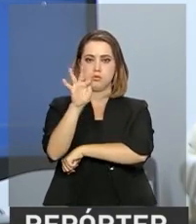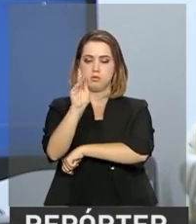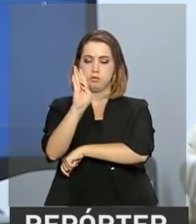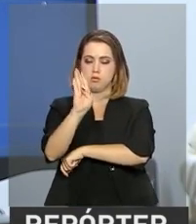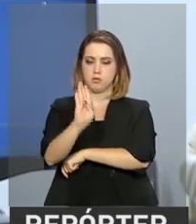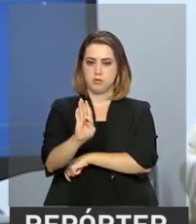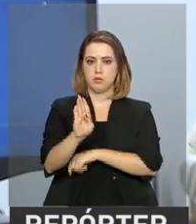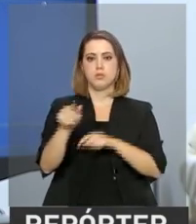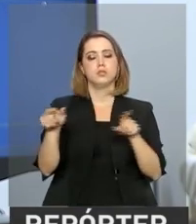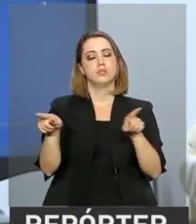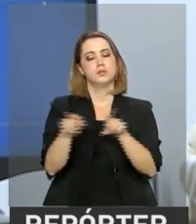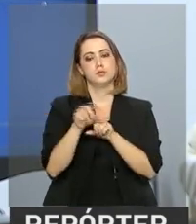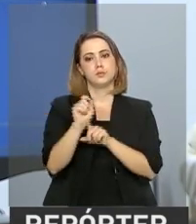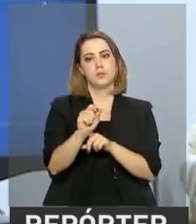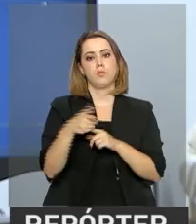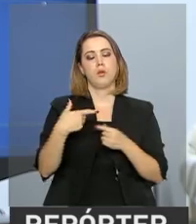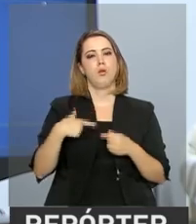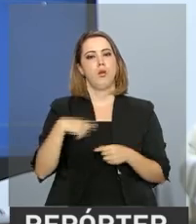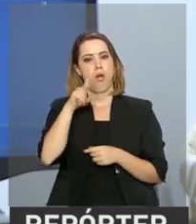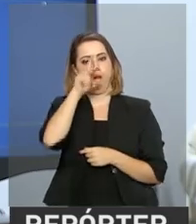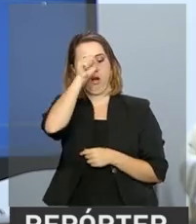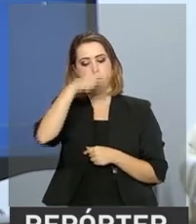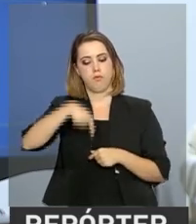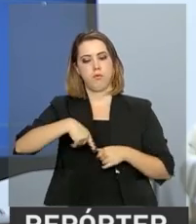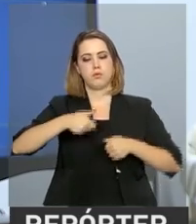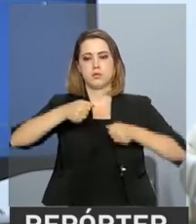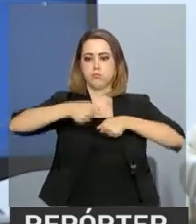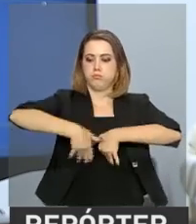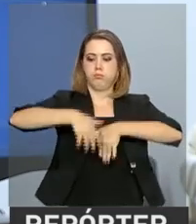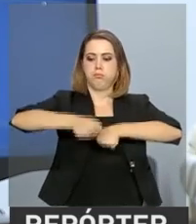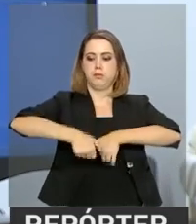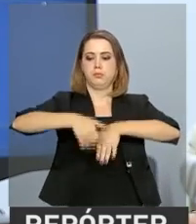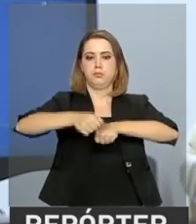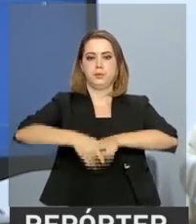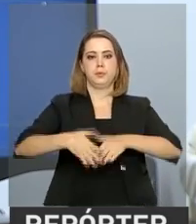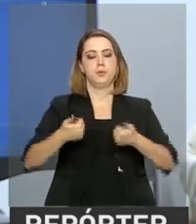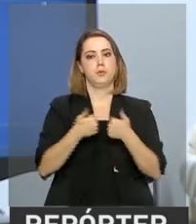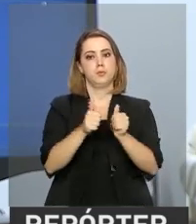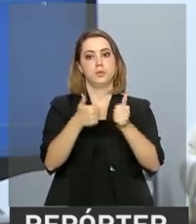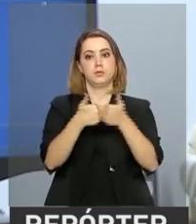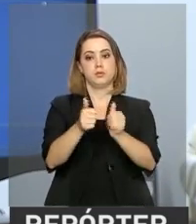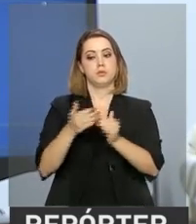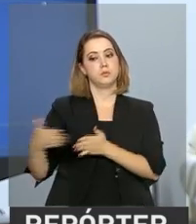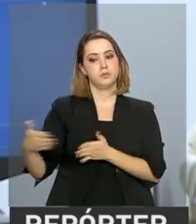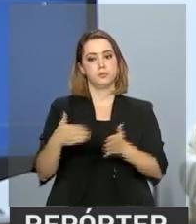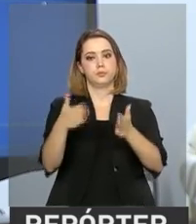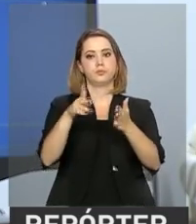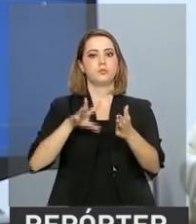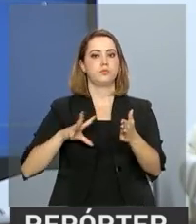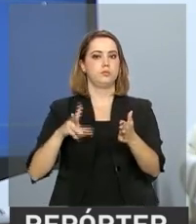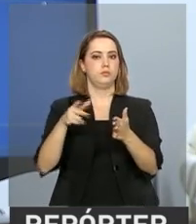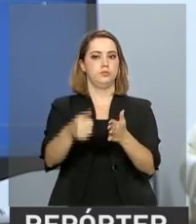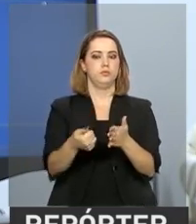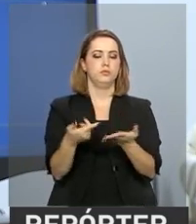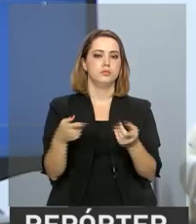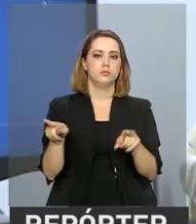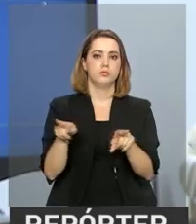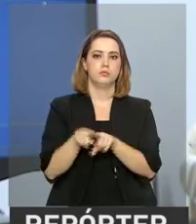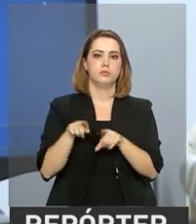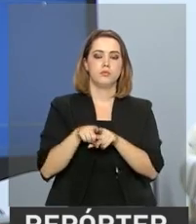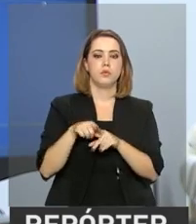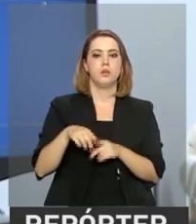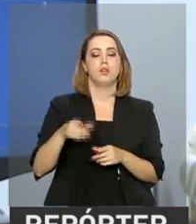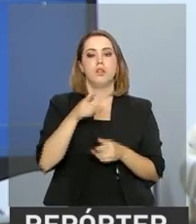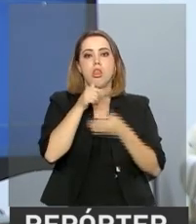e teve este o exército para empacotar para transferir para transportar é e é a